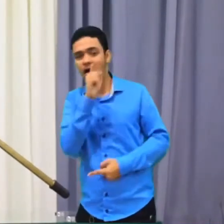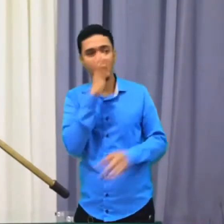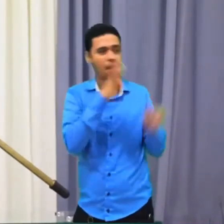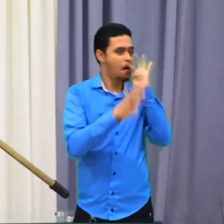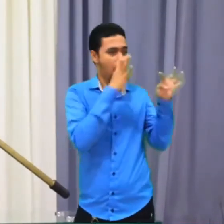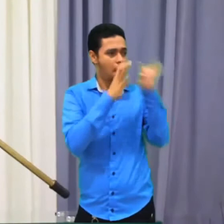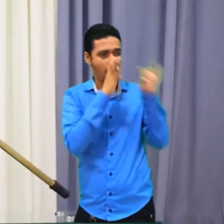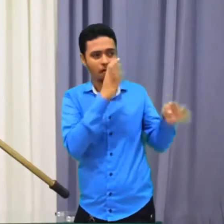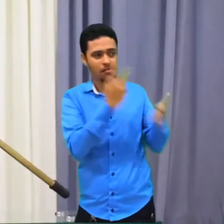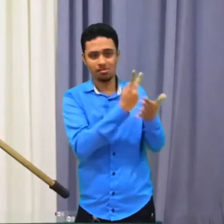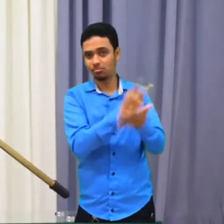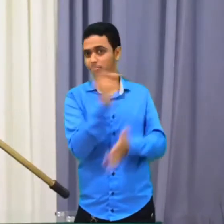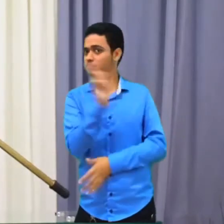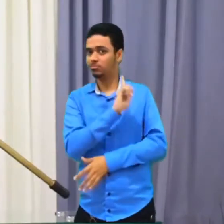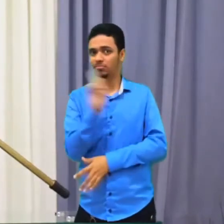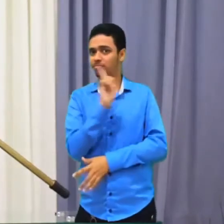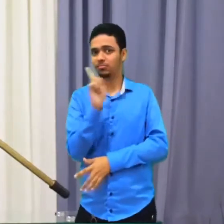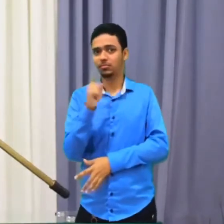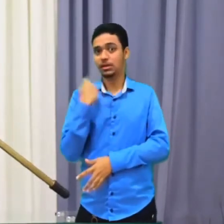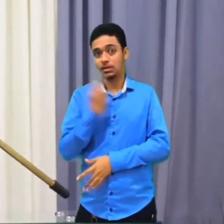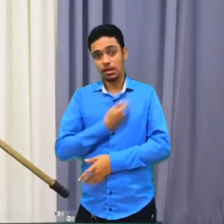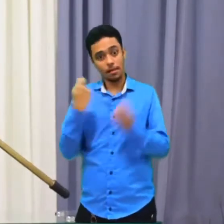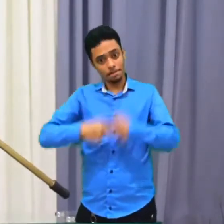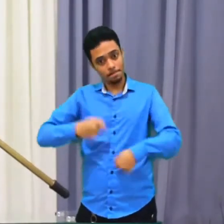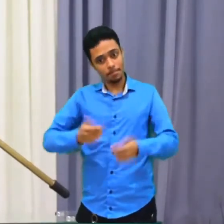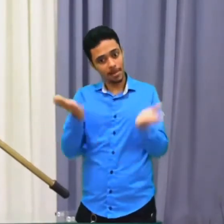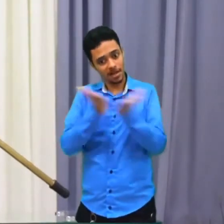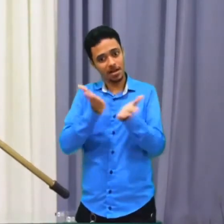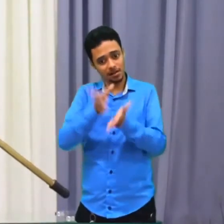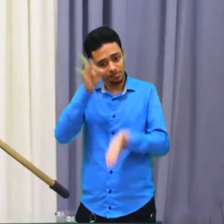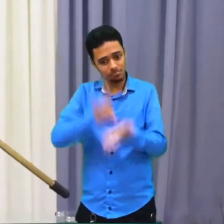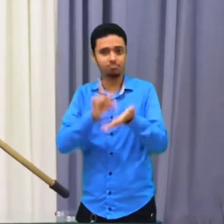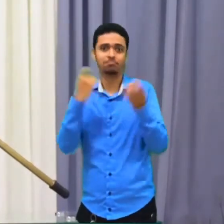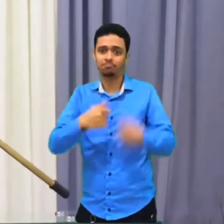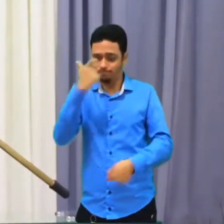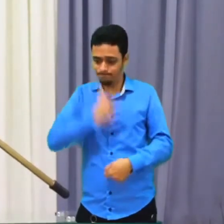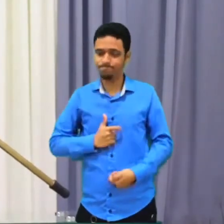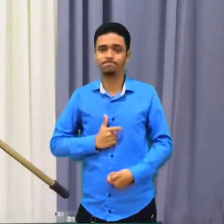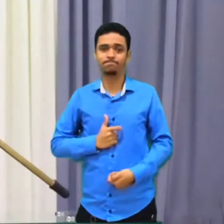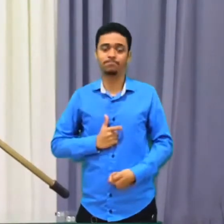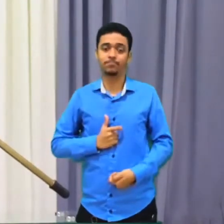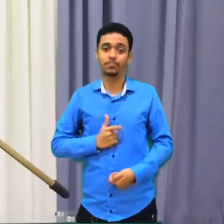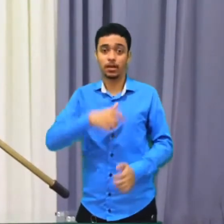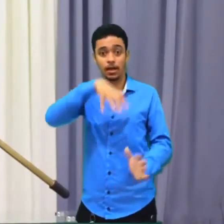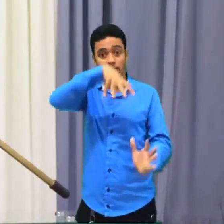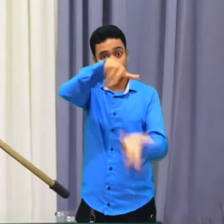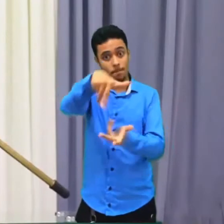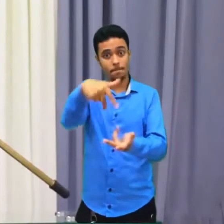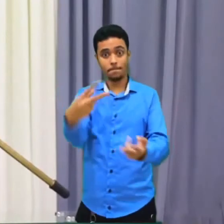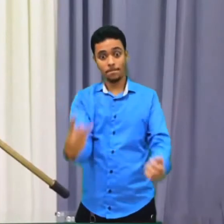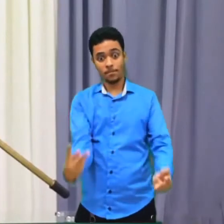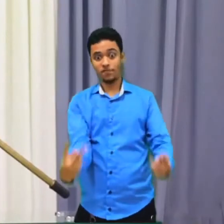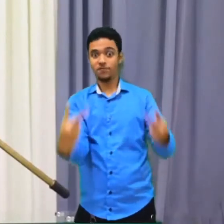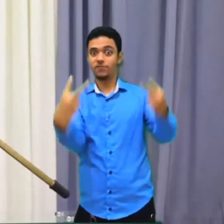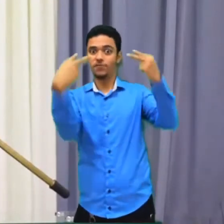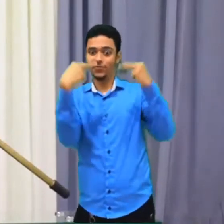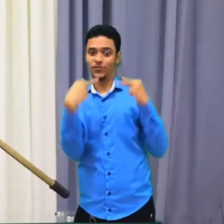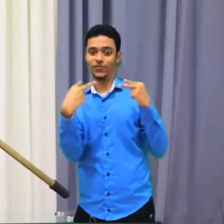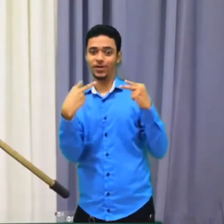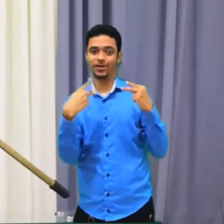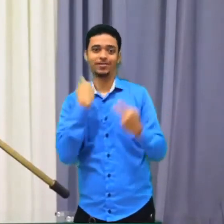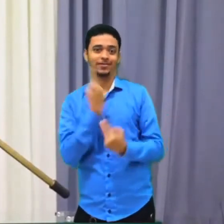quer que seja. Nós precisamos ser crentes de verdade e que o mundo possa ver que